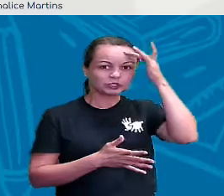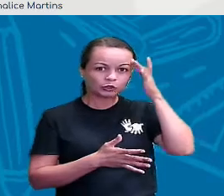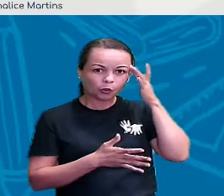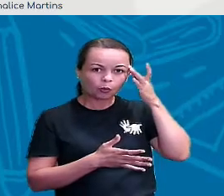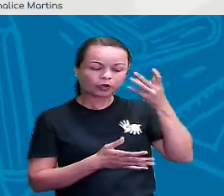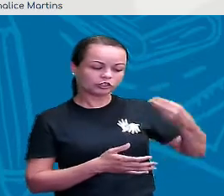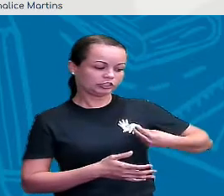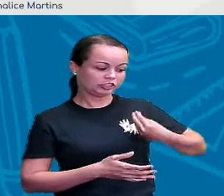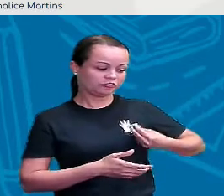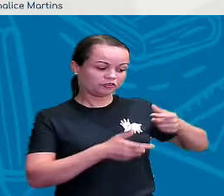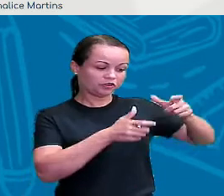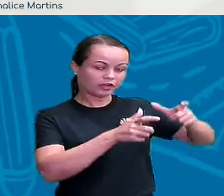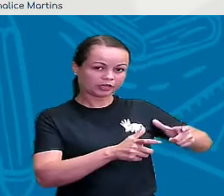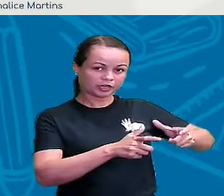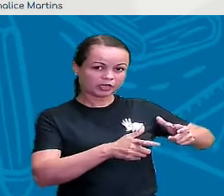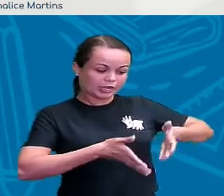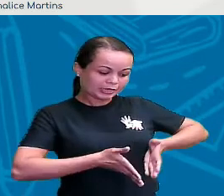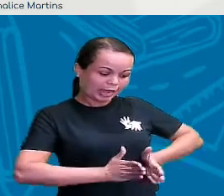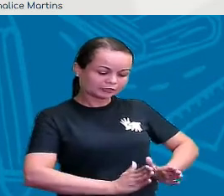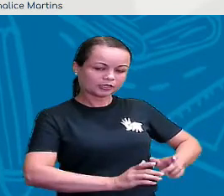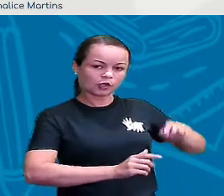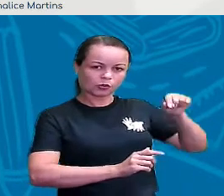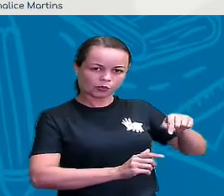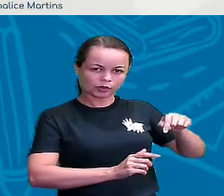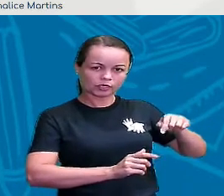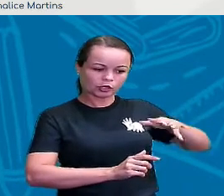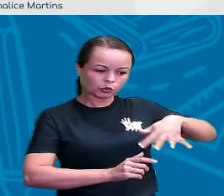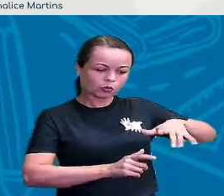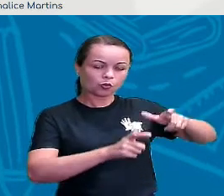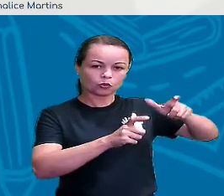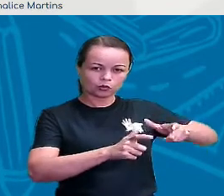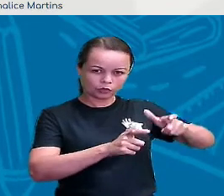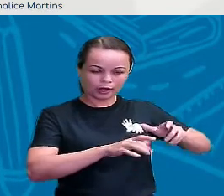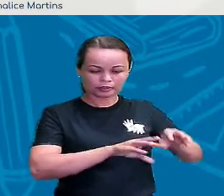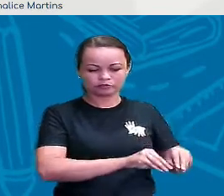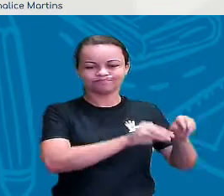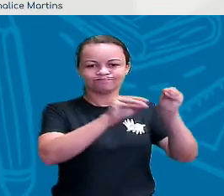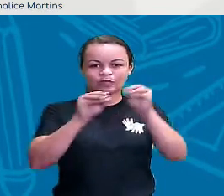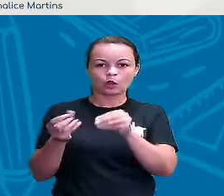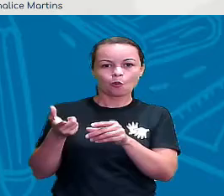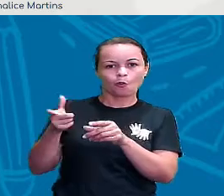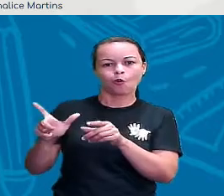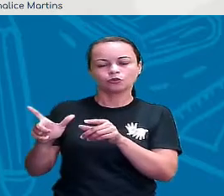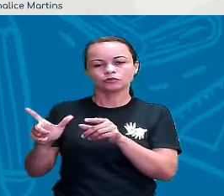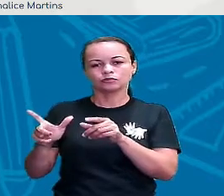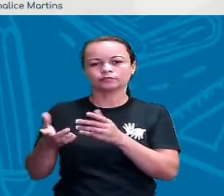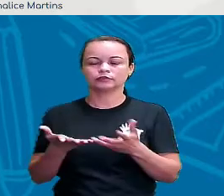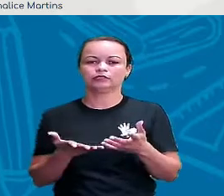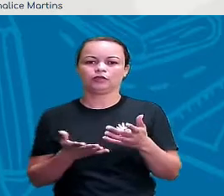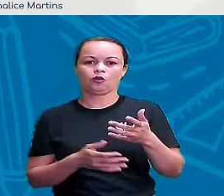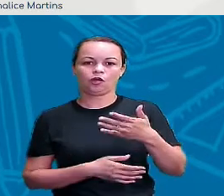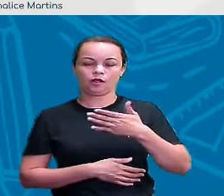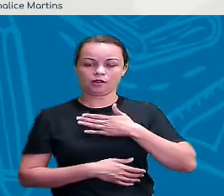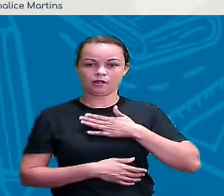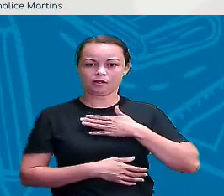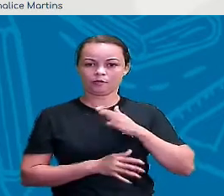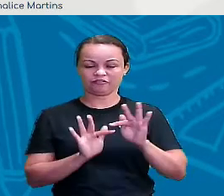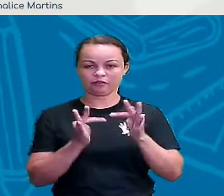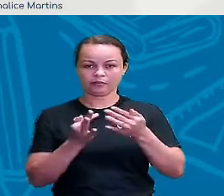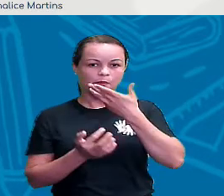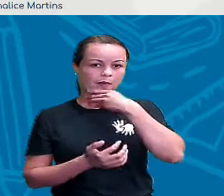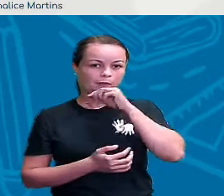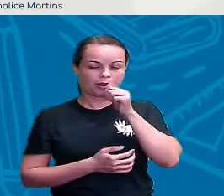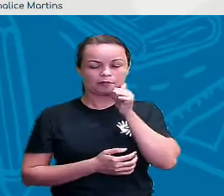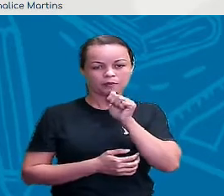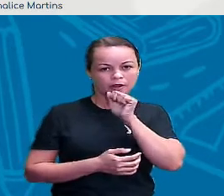quem sai do lugar de onde nasceu. Os meus pais, eles são originários, né? Eles nasceram, a cidade